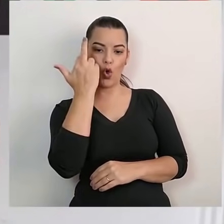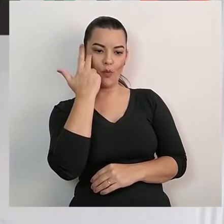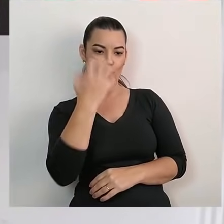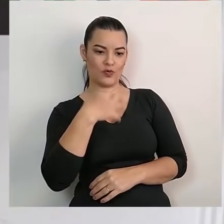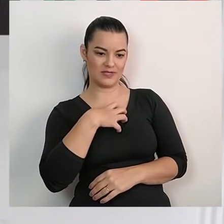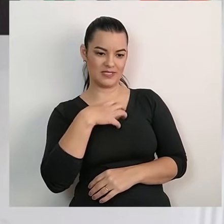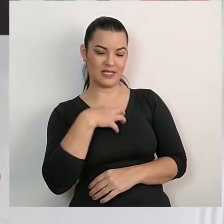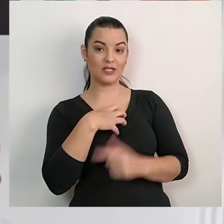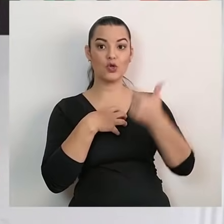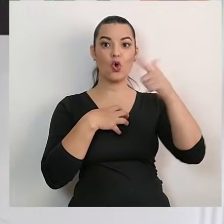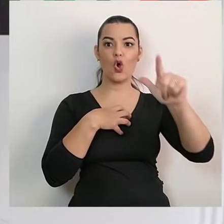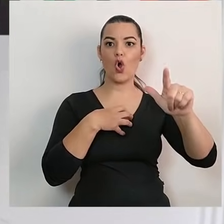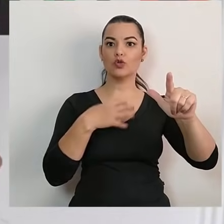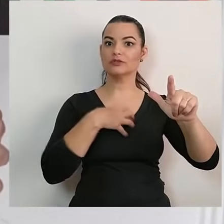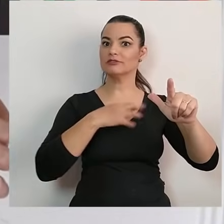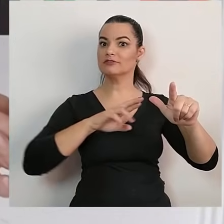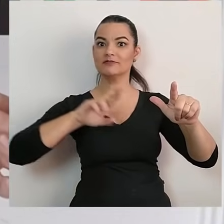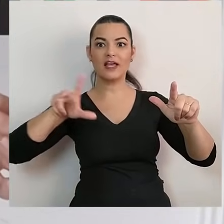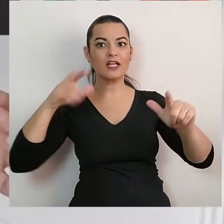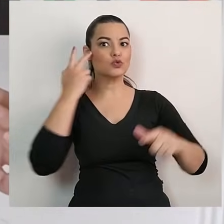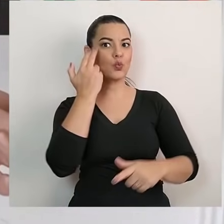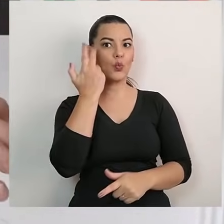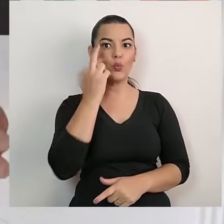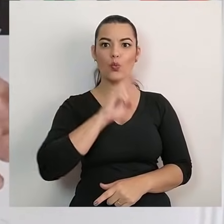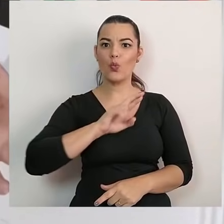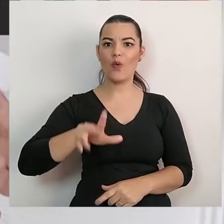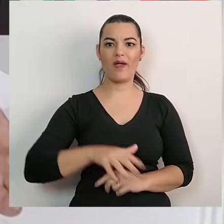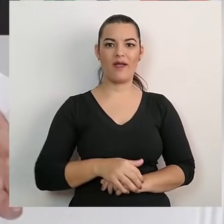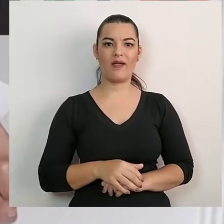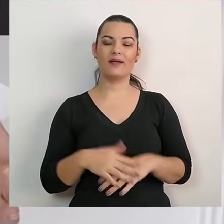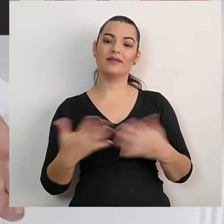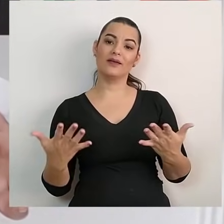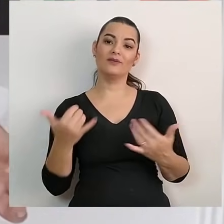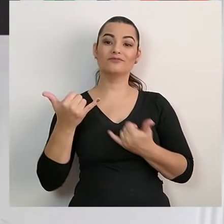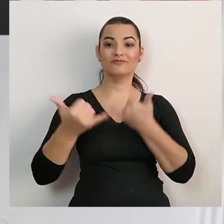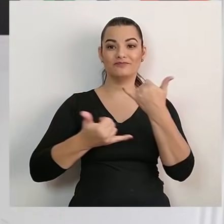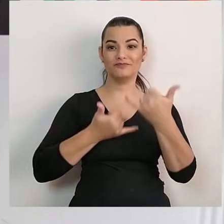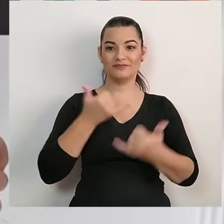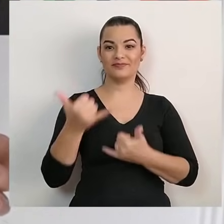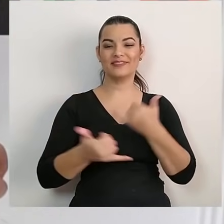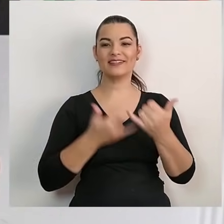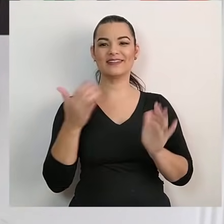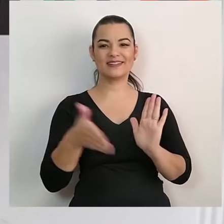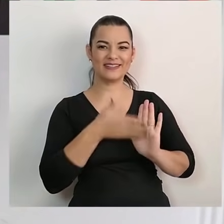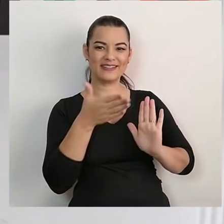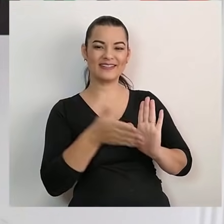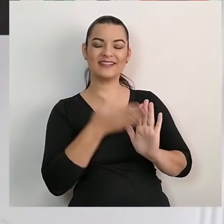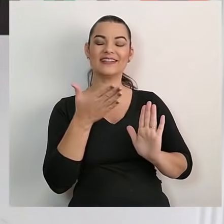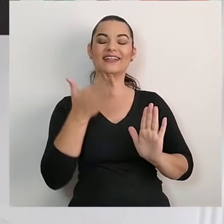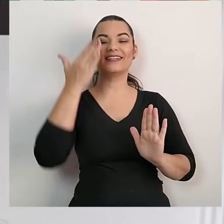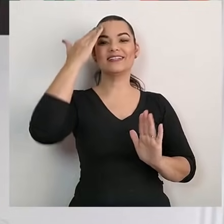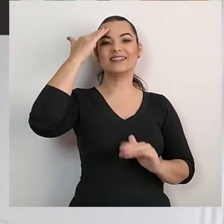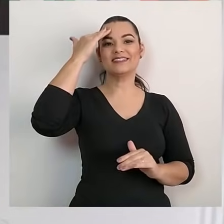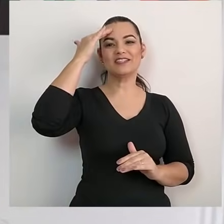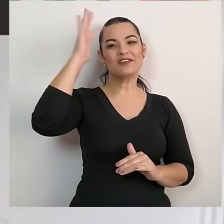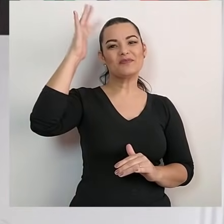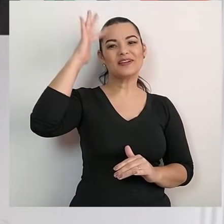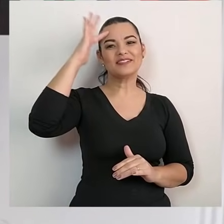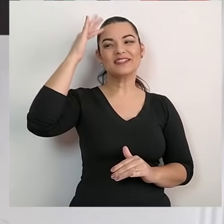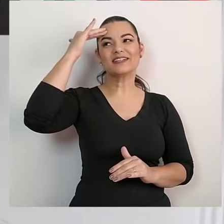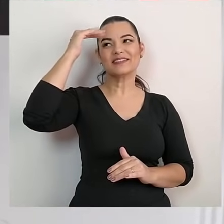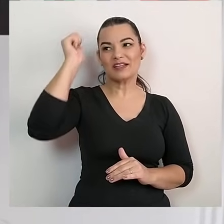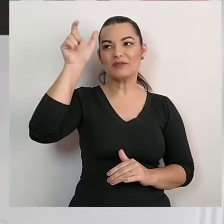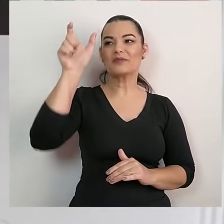Então, com essa simulação aqui, nós temos uma proposta de brincadeira, onde é possível saber o que as